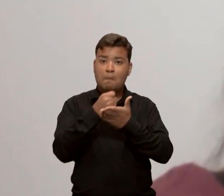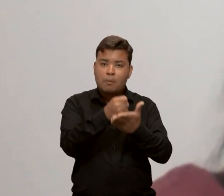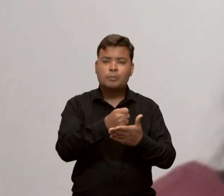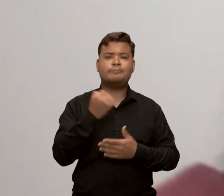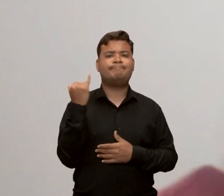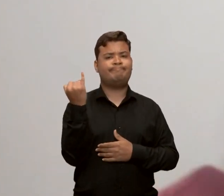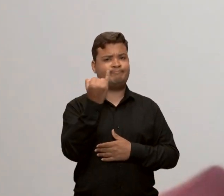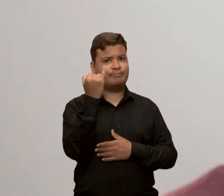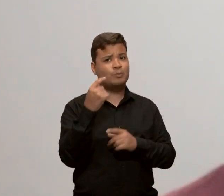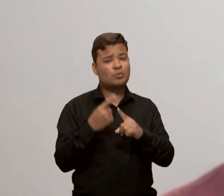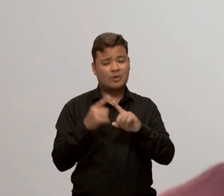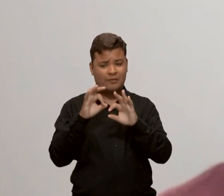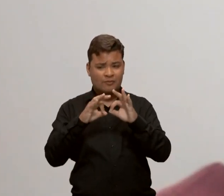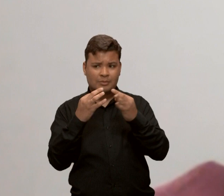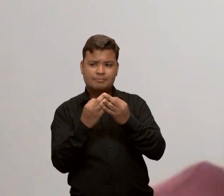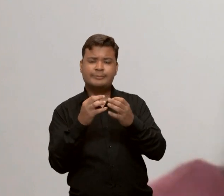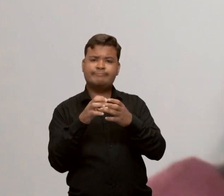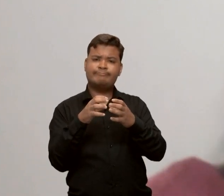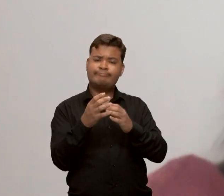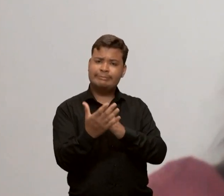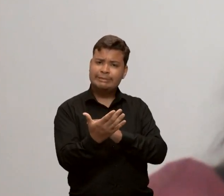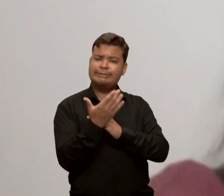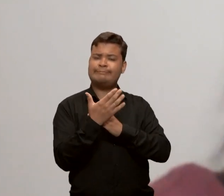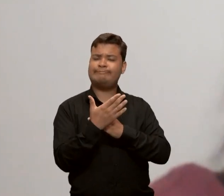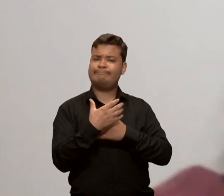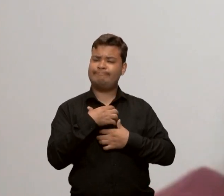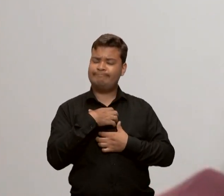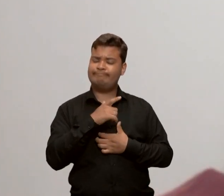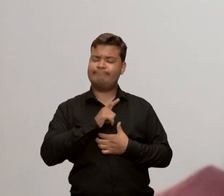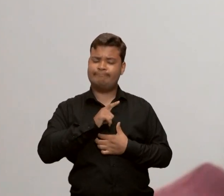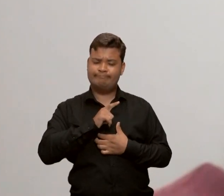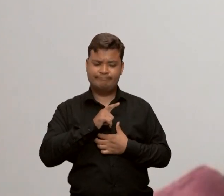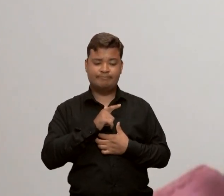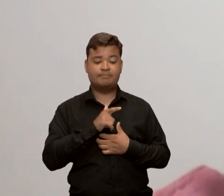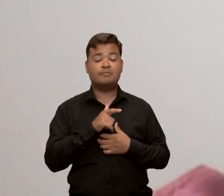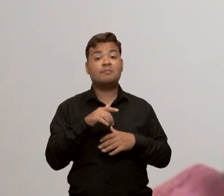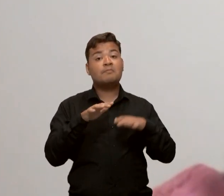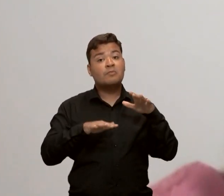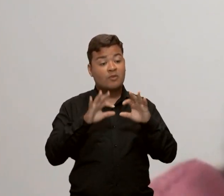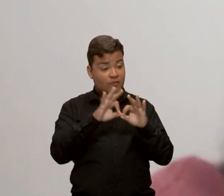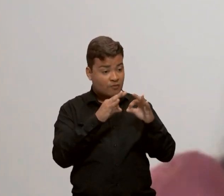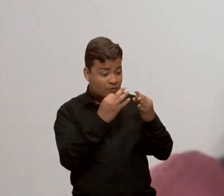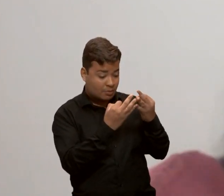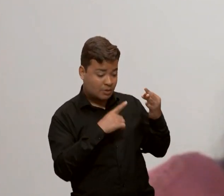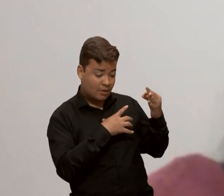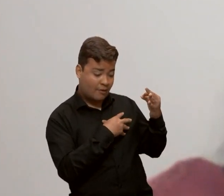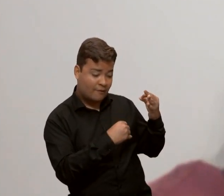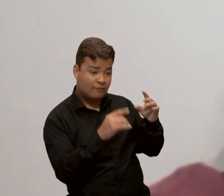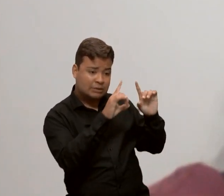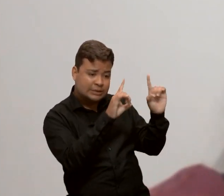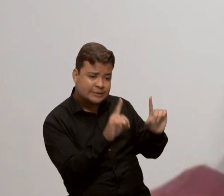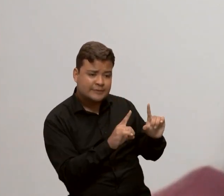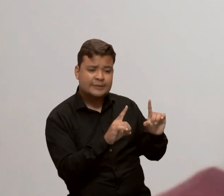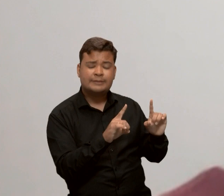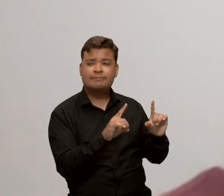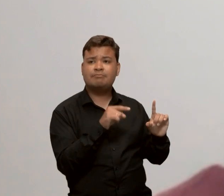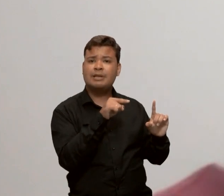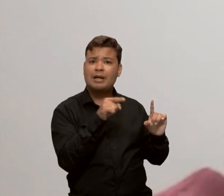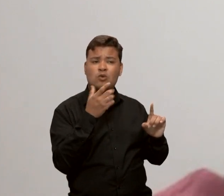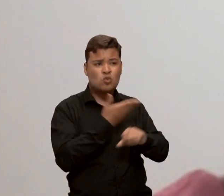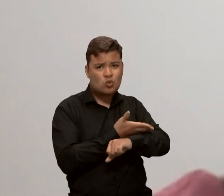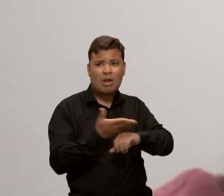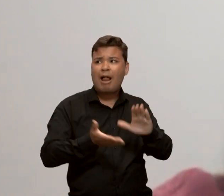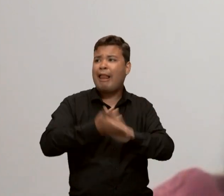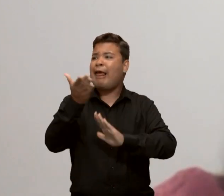acolhida. Uma família com um filho, né, com deficiência, geralmente eles tendem a ficar mais reclusos, né,